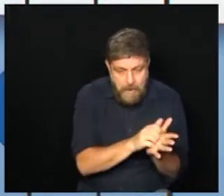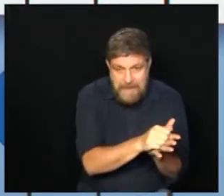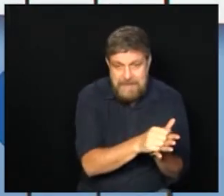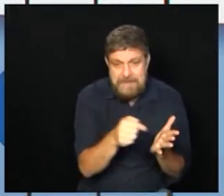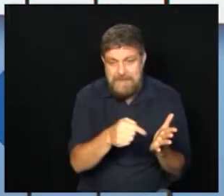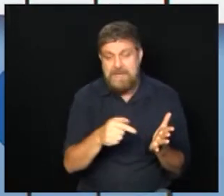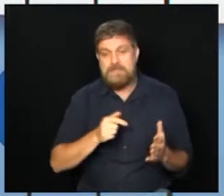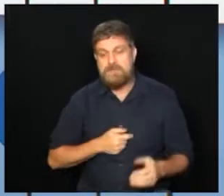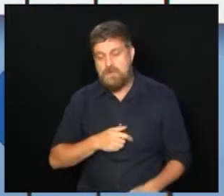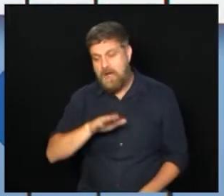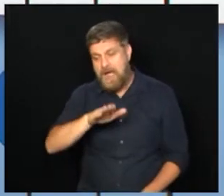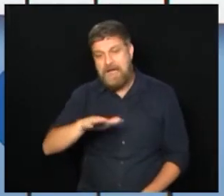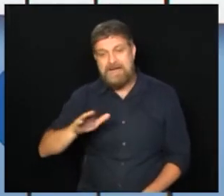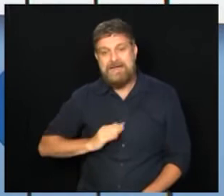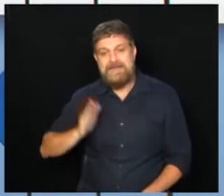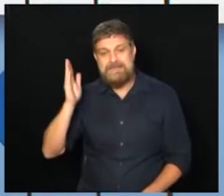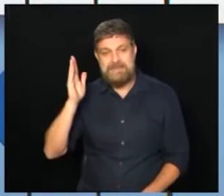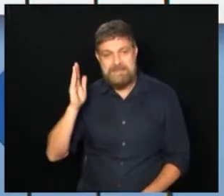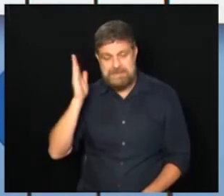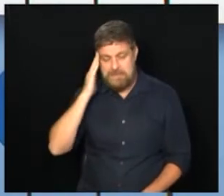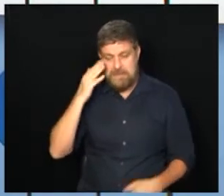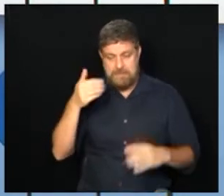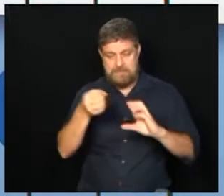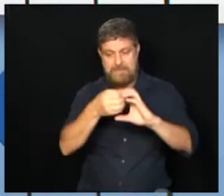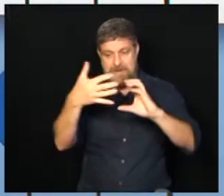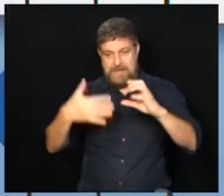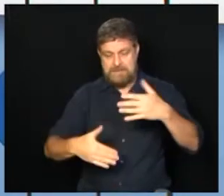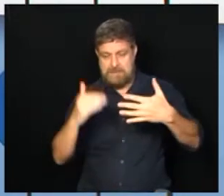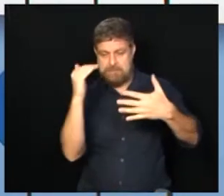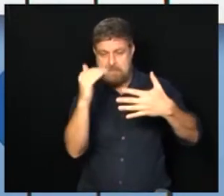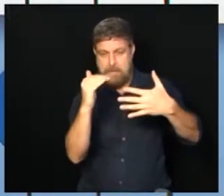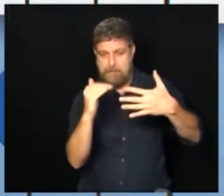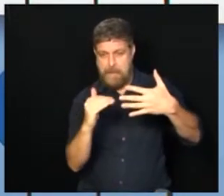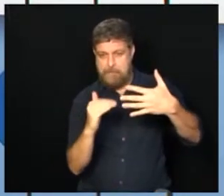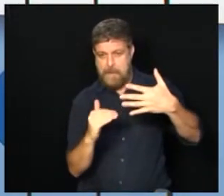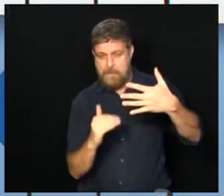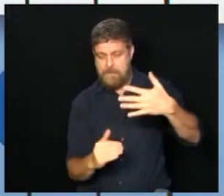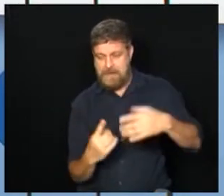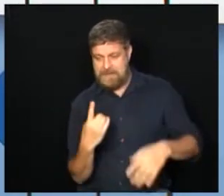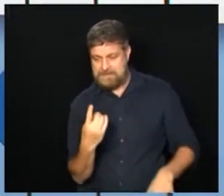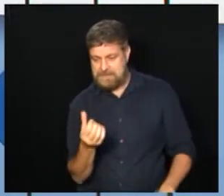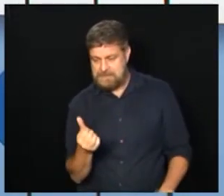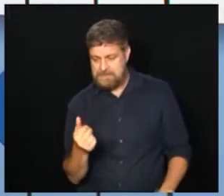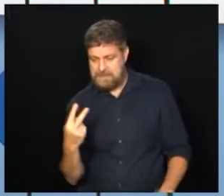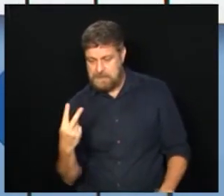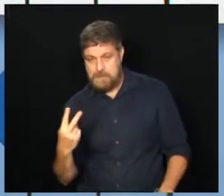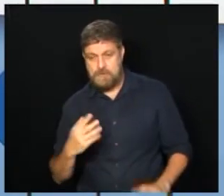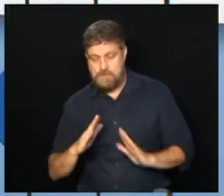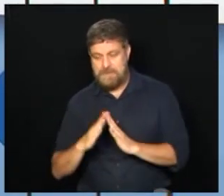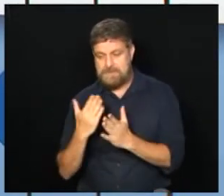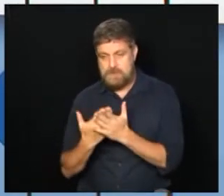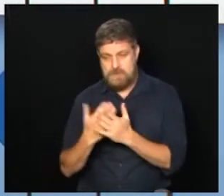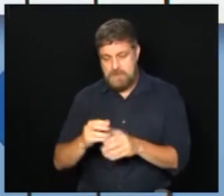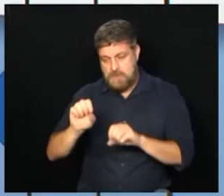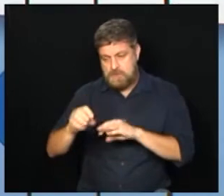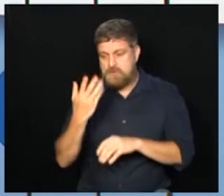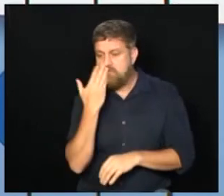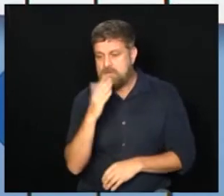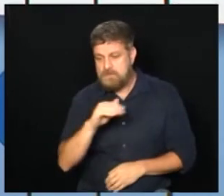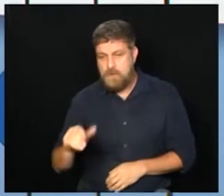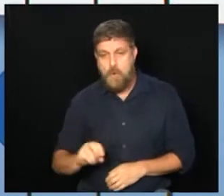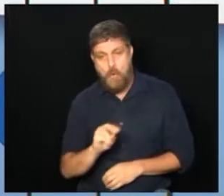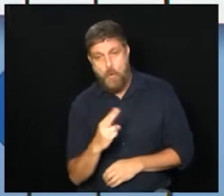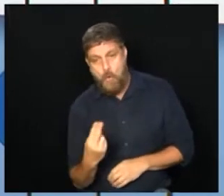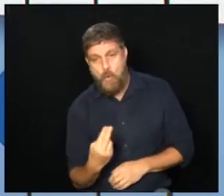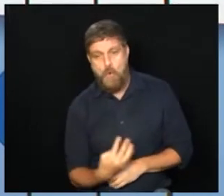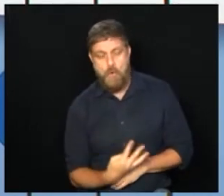criança receba uma classificação em uma das 162 escolas municipais de educação infantil ou nas